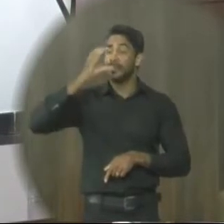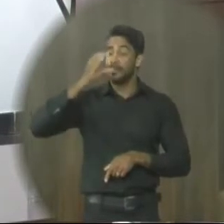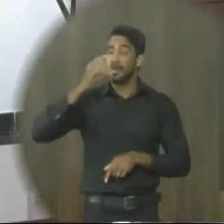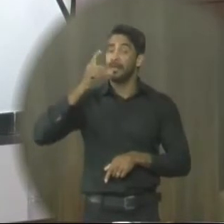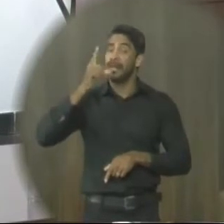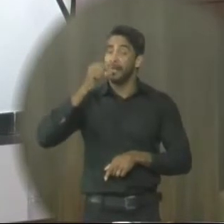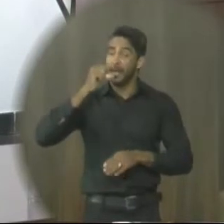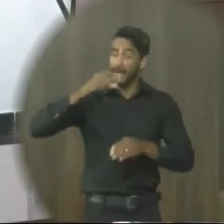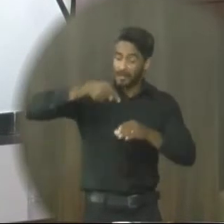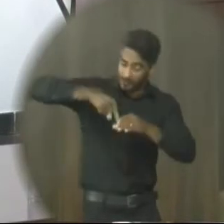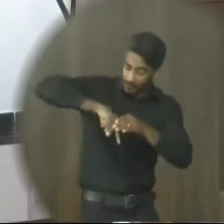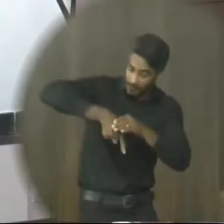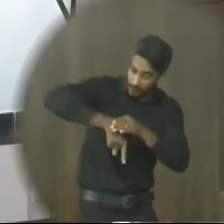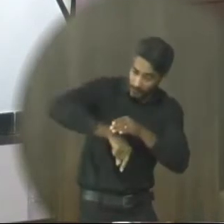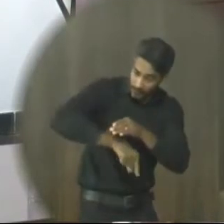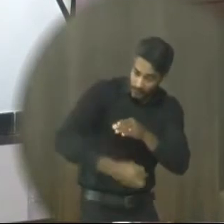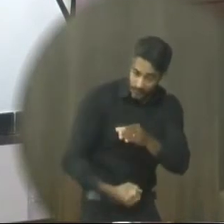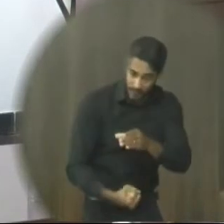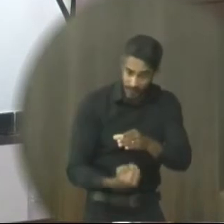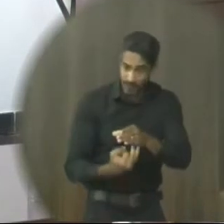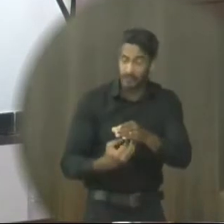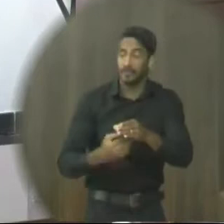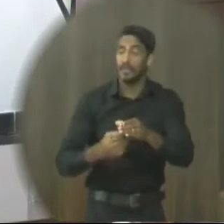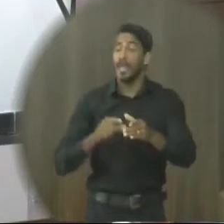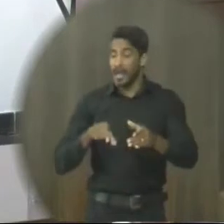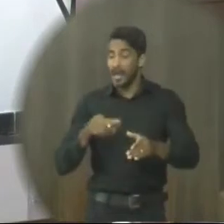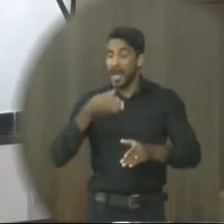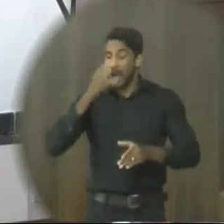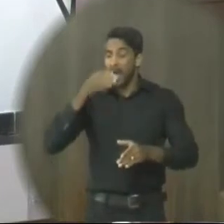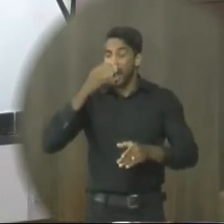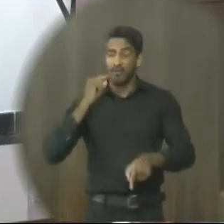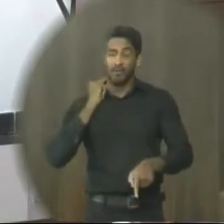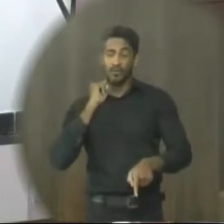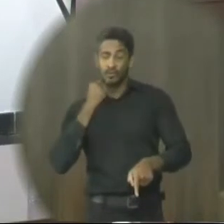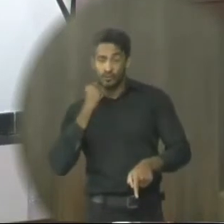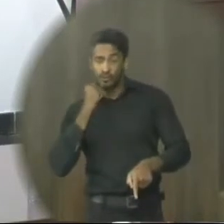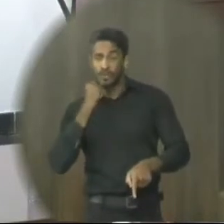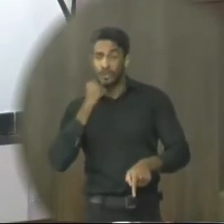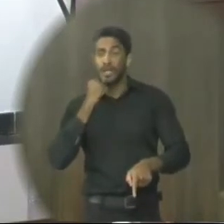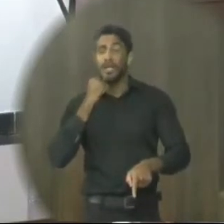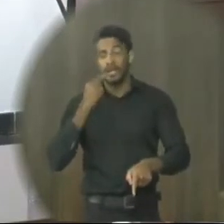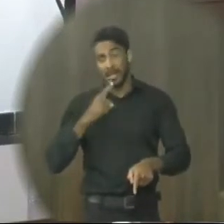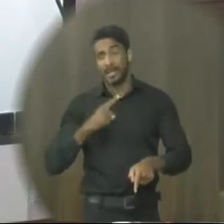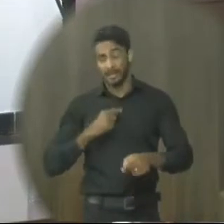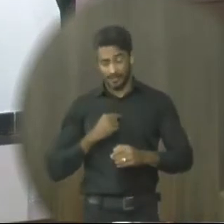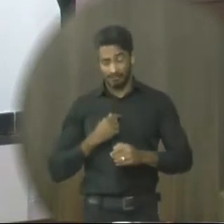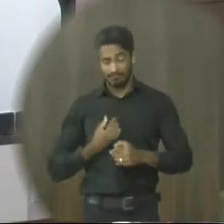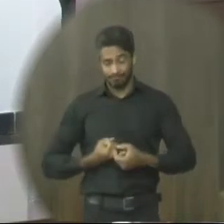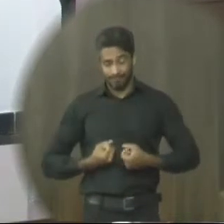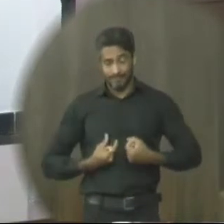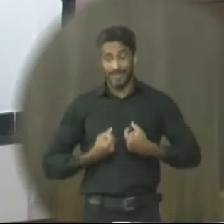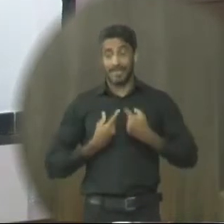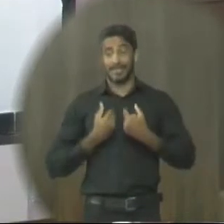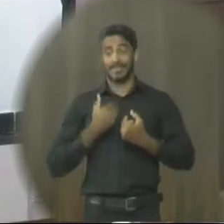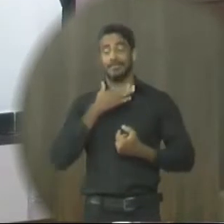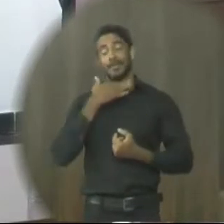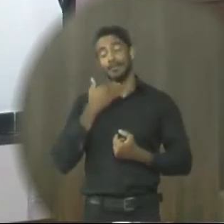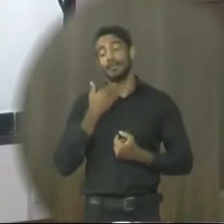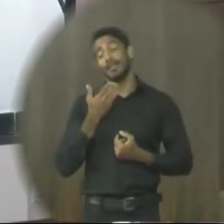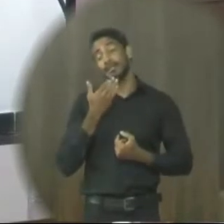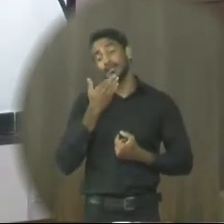é água de poço. Ela desenvolveu câncer ali, ela acabou morrendo recentemente. E eles estão pedindo